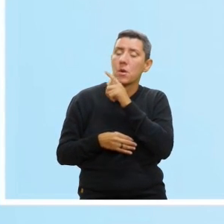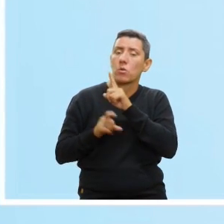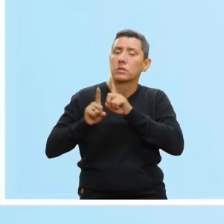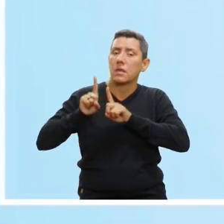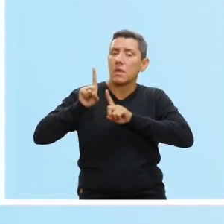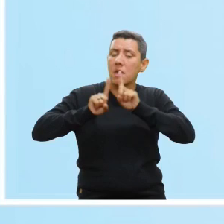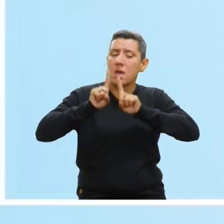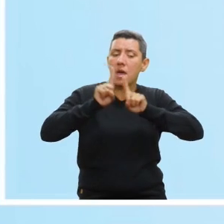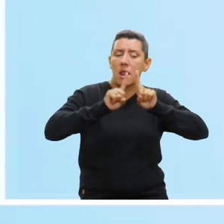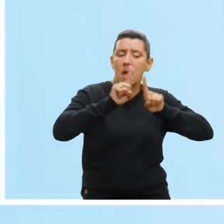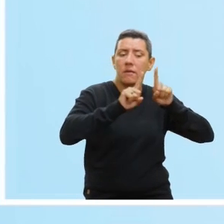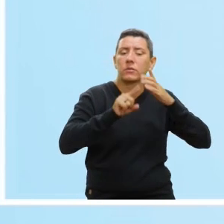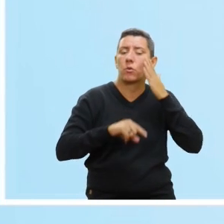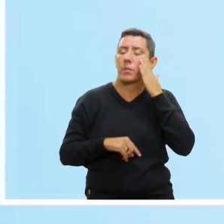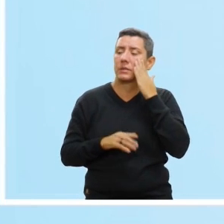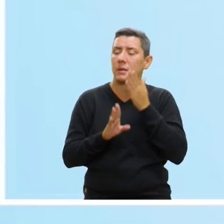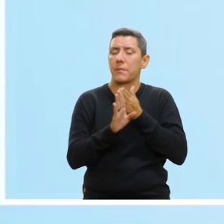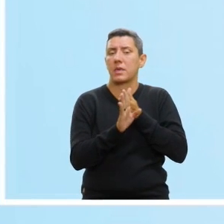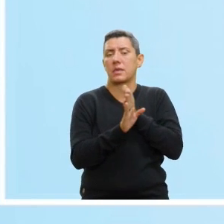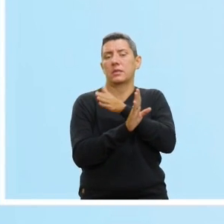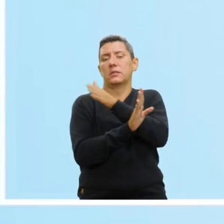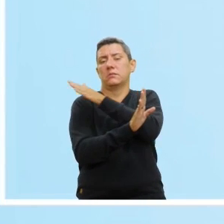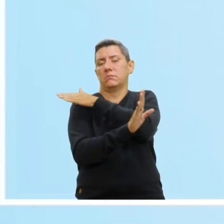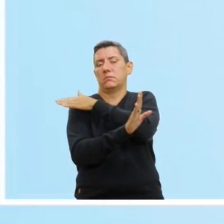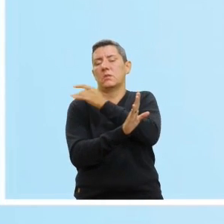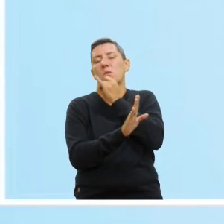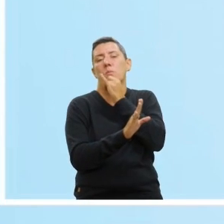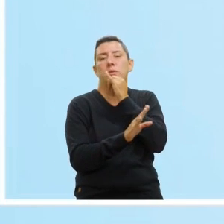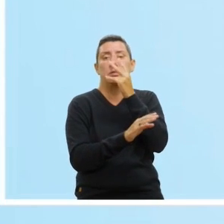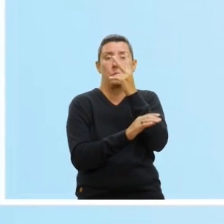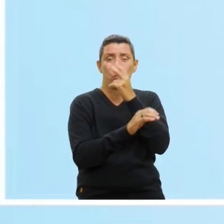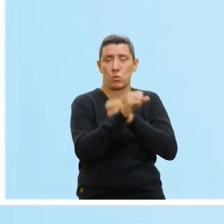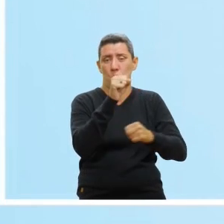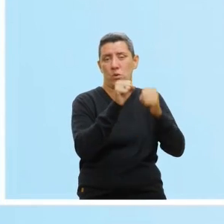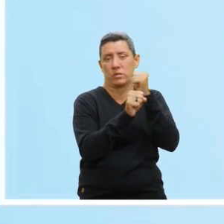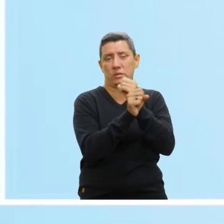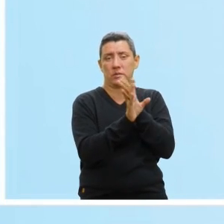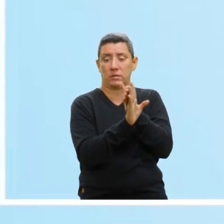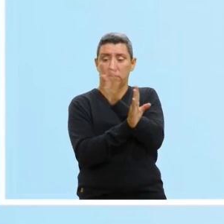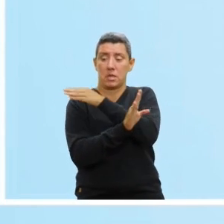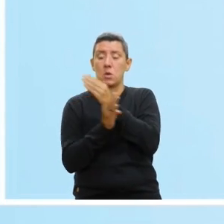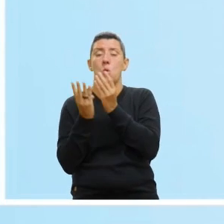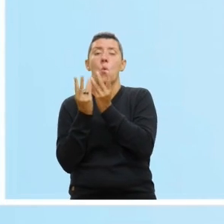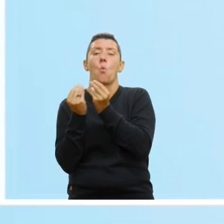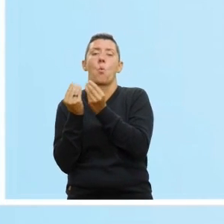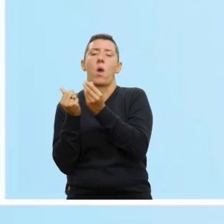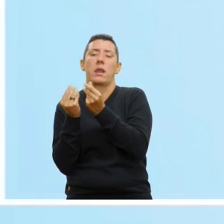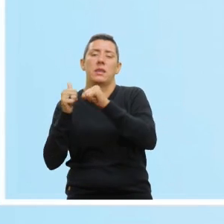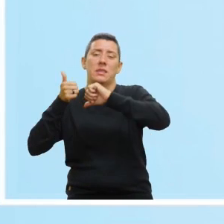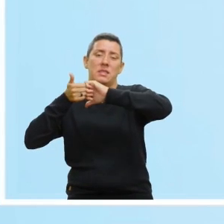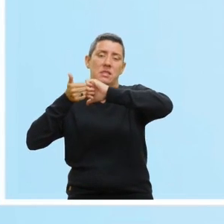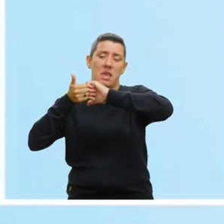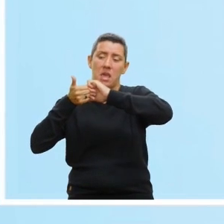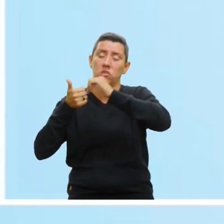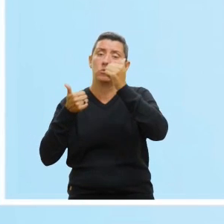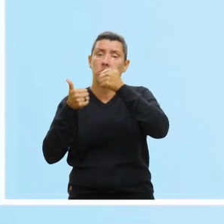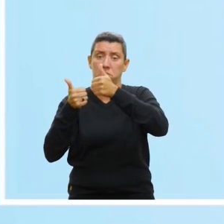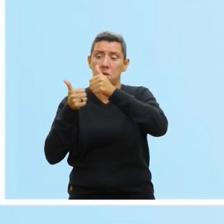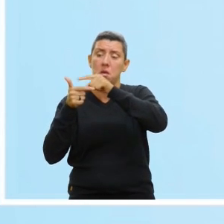com históricos passados. Por exemplo, em 2 anos atrás, a qualidade da rede era essa, e agora foi degradando,